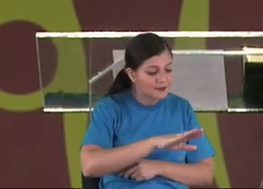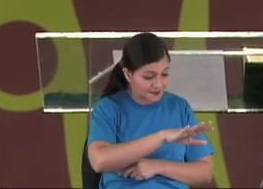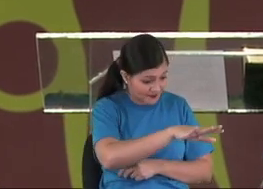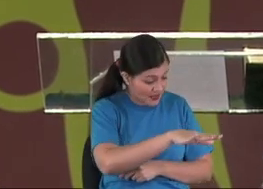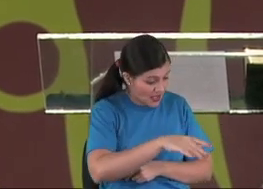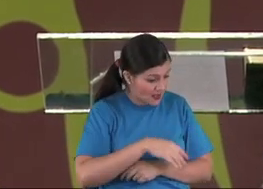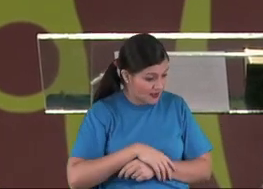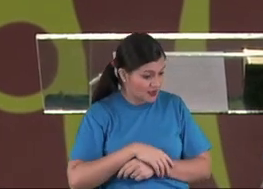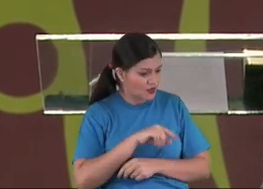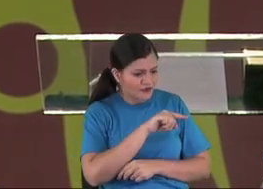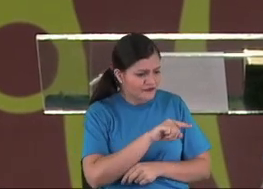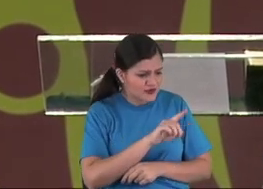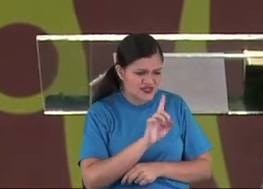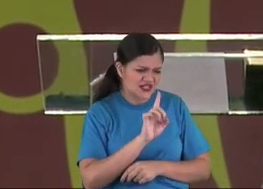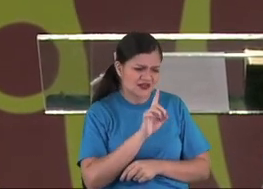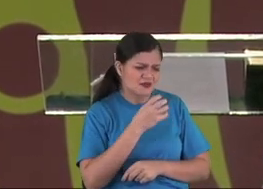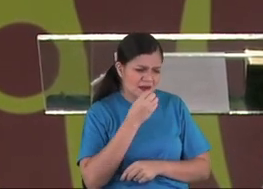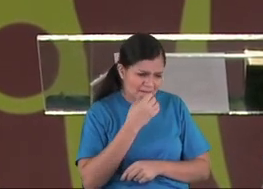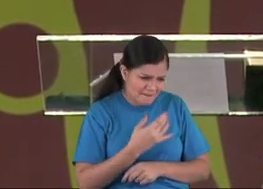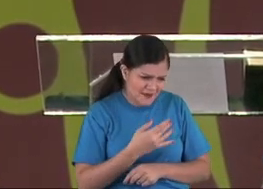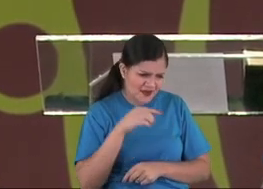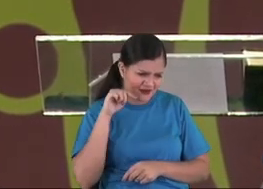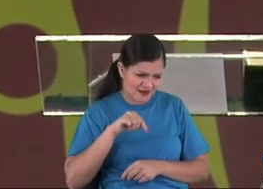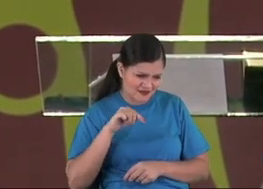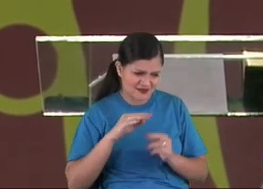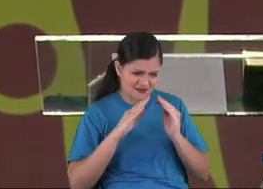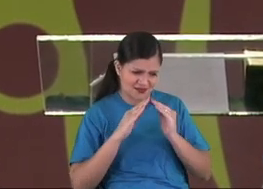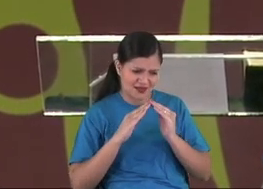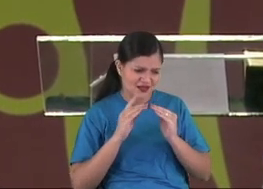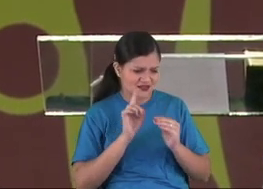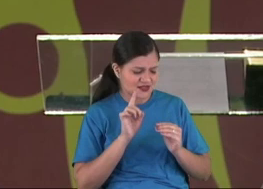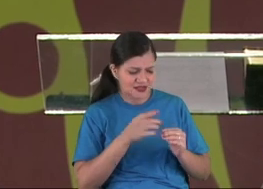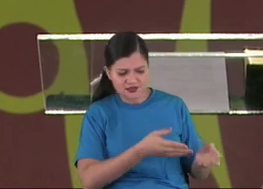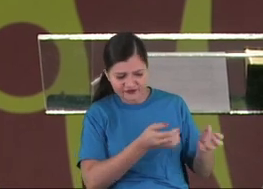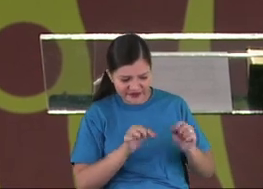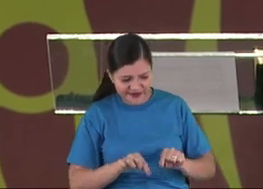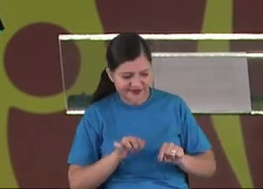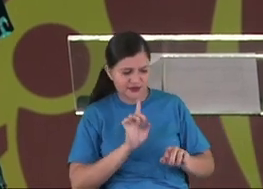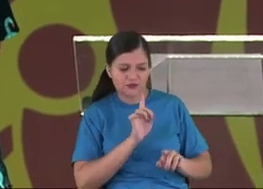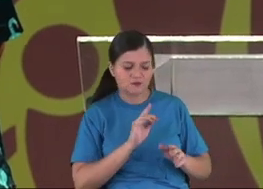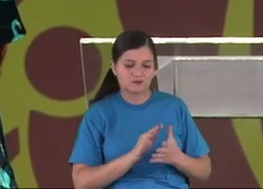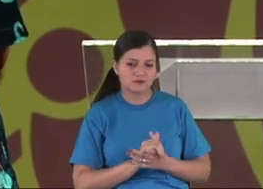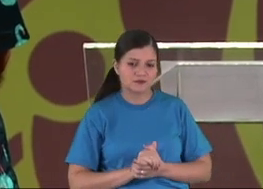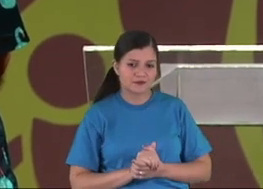Maurício, você não é mais bem-vindo aqui em casa, não venha mais aqui.